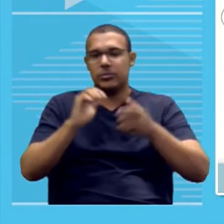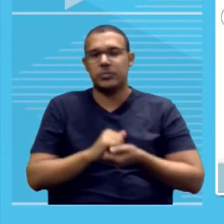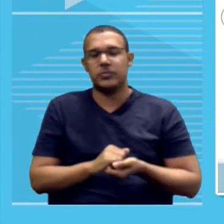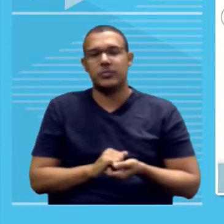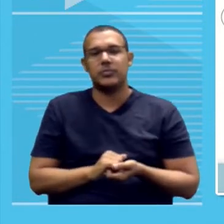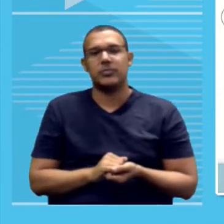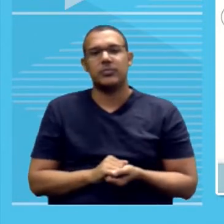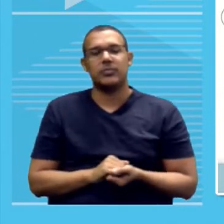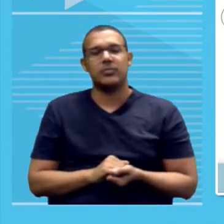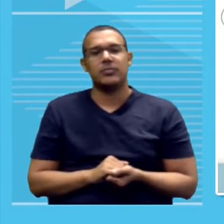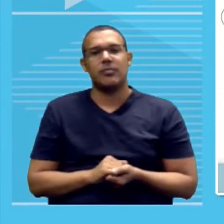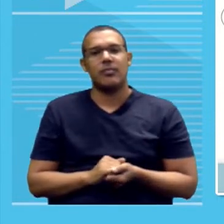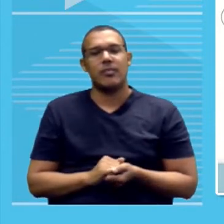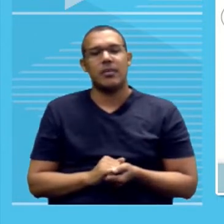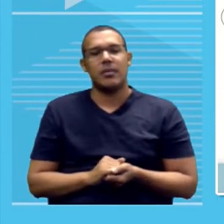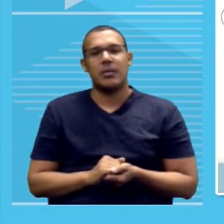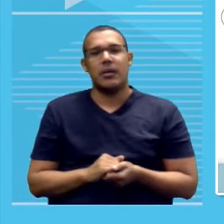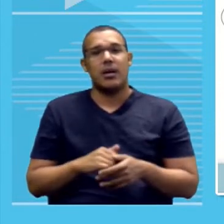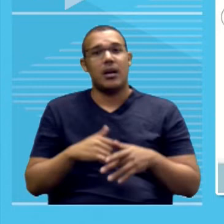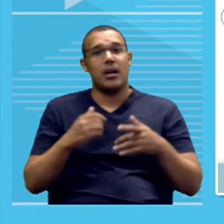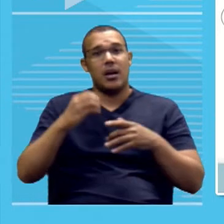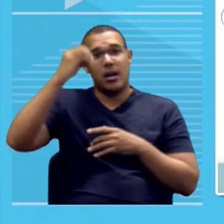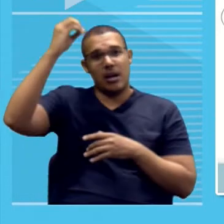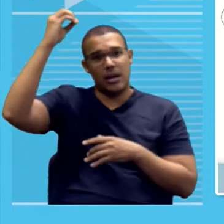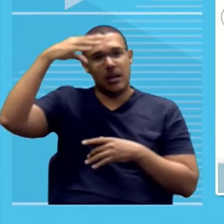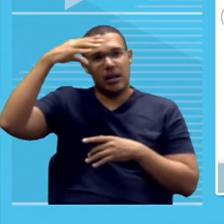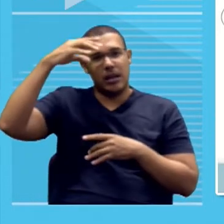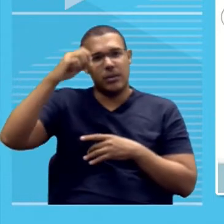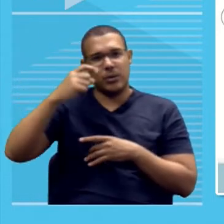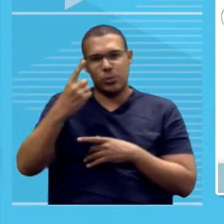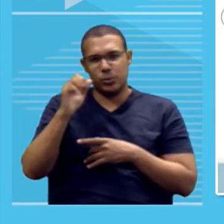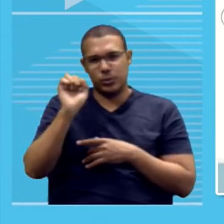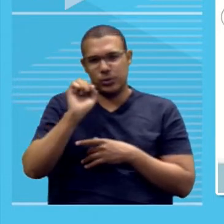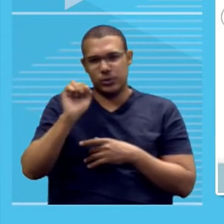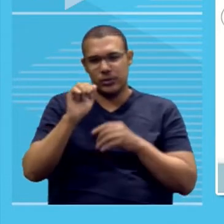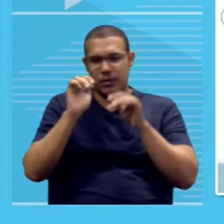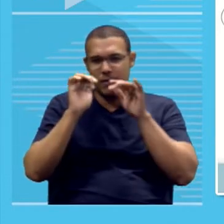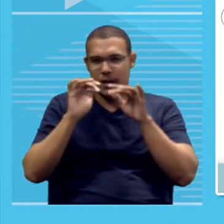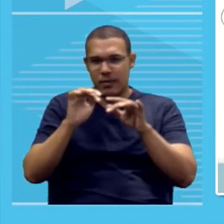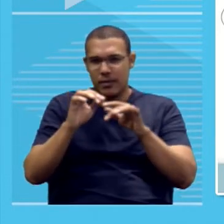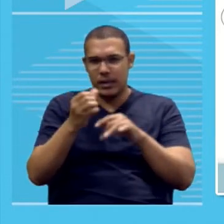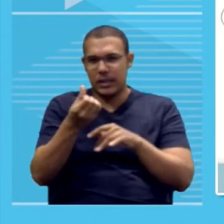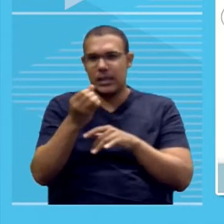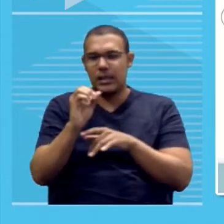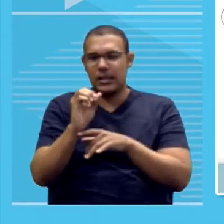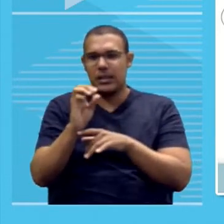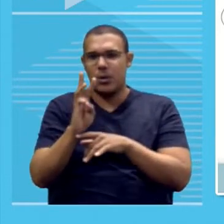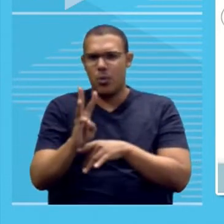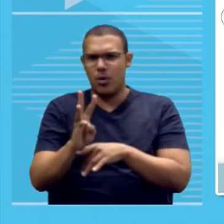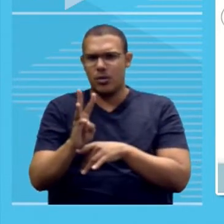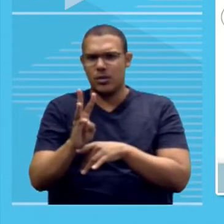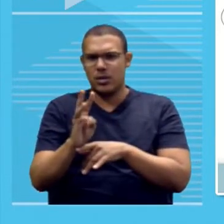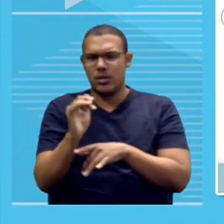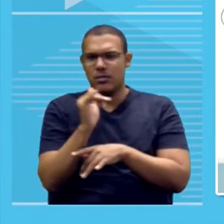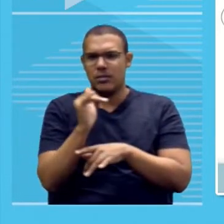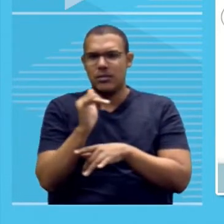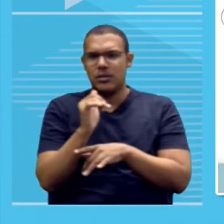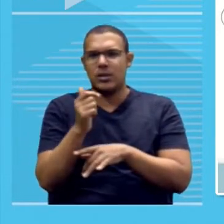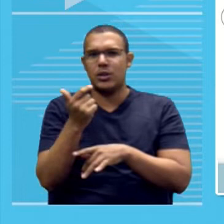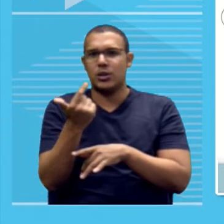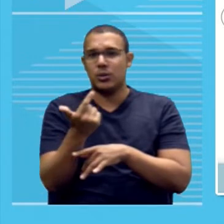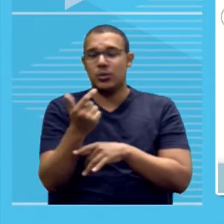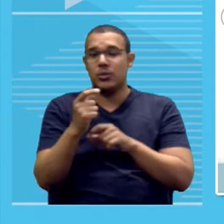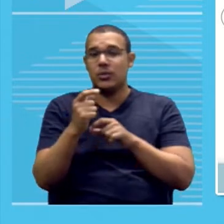certo? Então, a sua lâmpada, ela vai ficar ligada por 1 segundo, ela vai liberar 60 de energia. Ela fica 2 segundos, ela